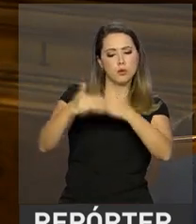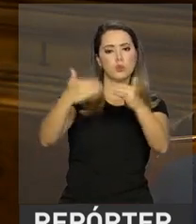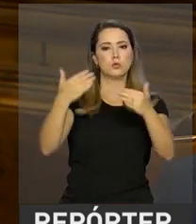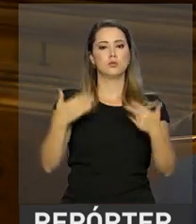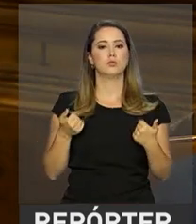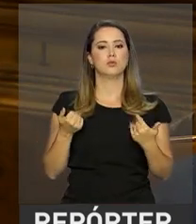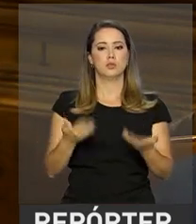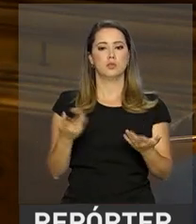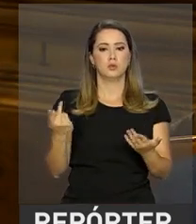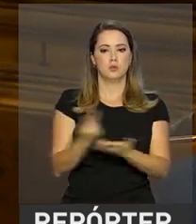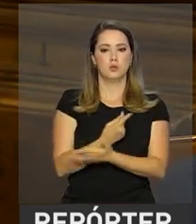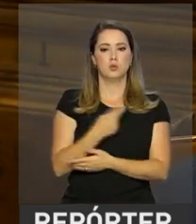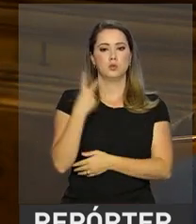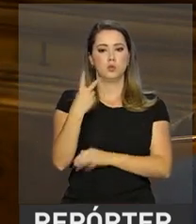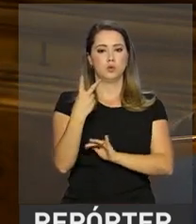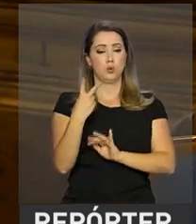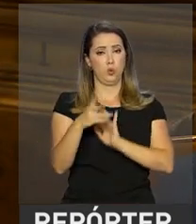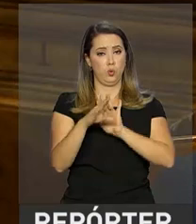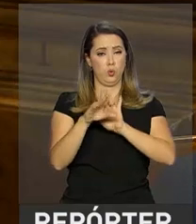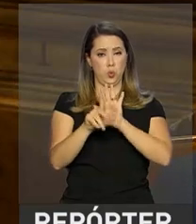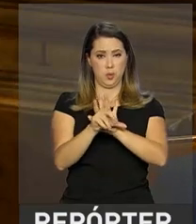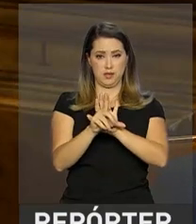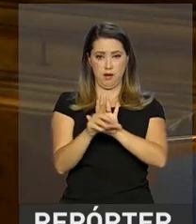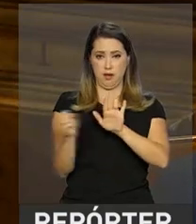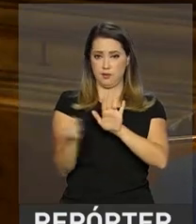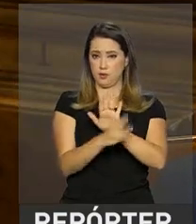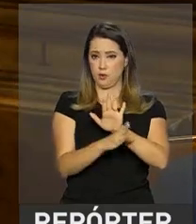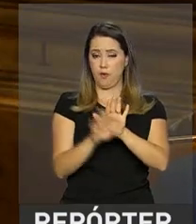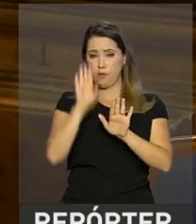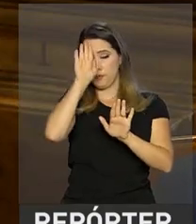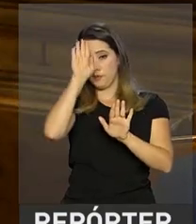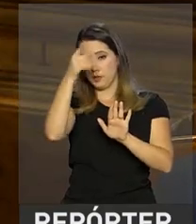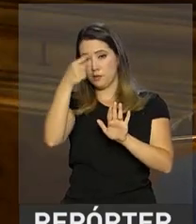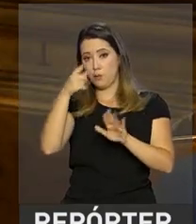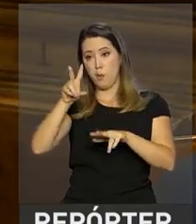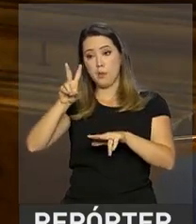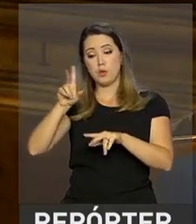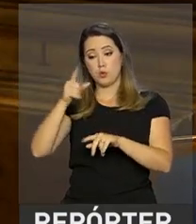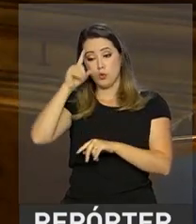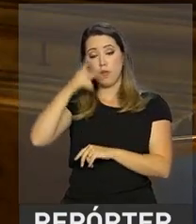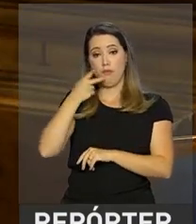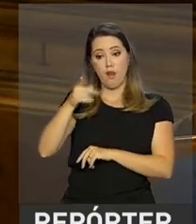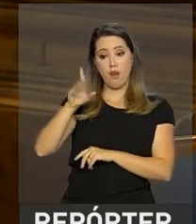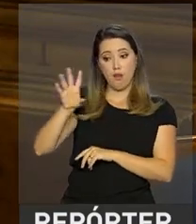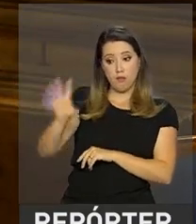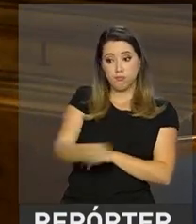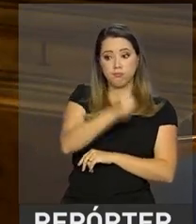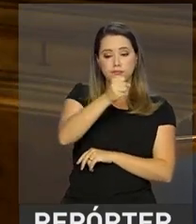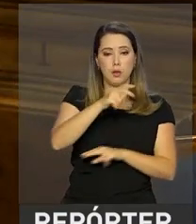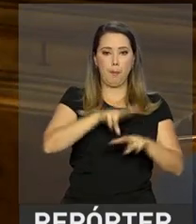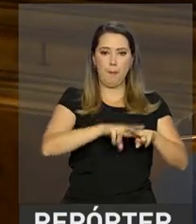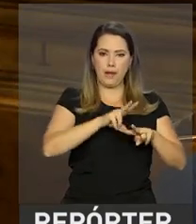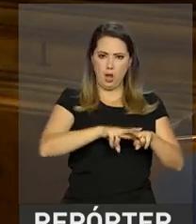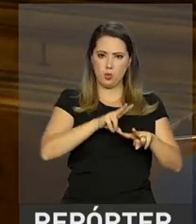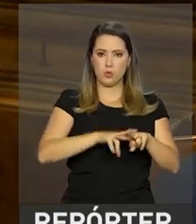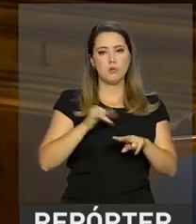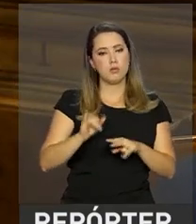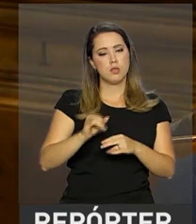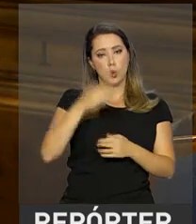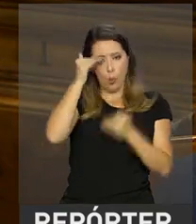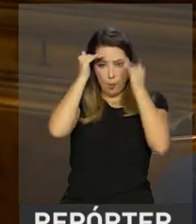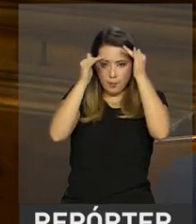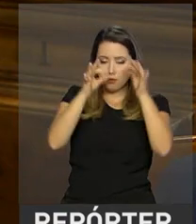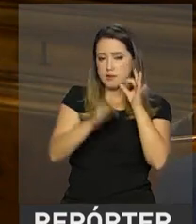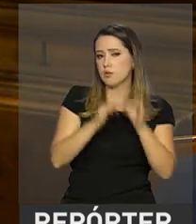isso que foi feito com esses dois projetos principalmente com que com que tipifica crime o descumprimento das medidas protetivas e